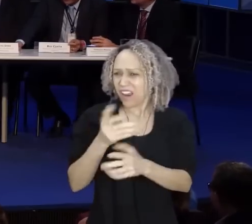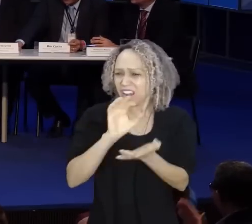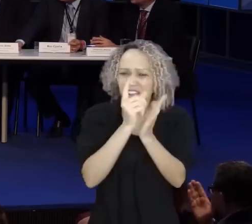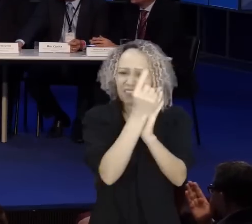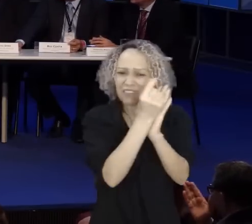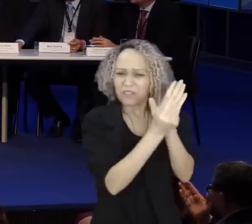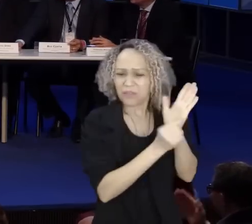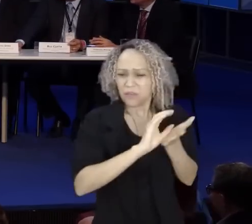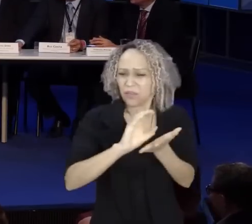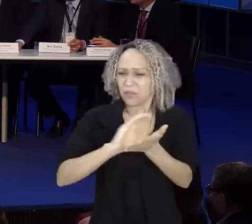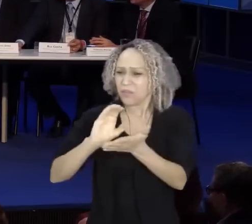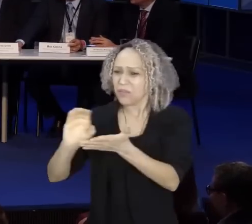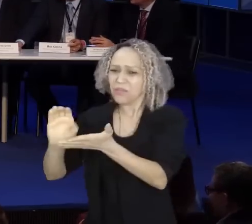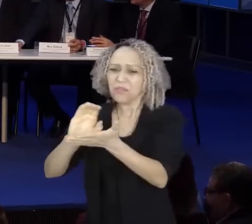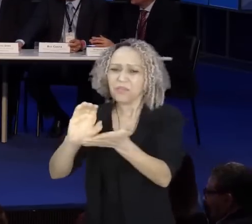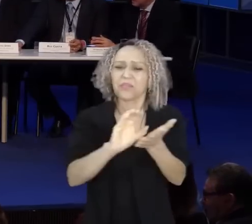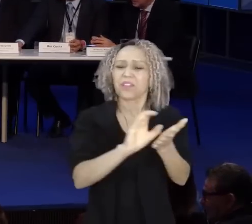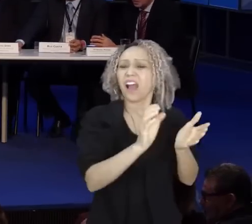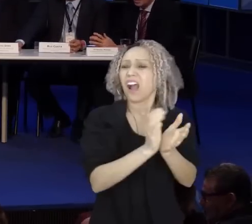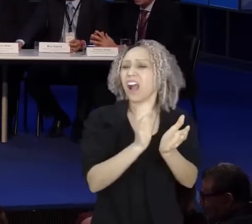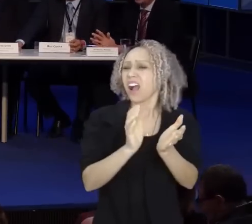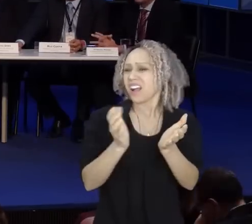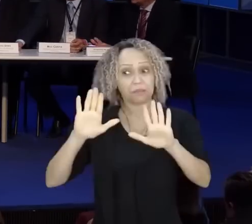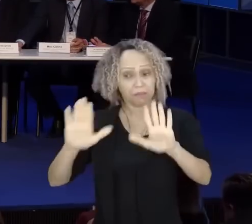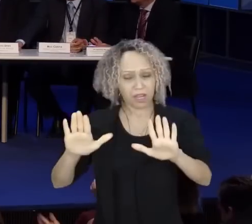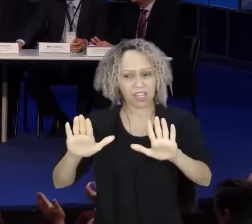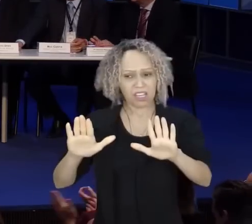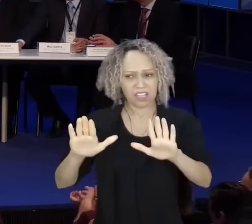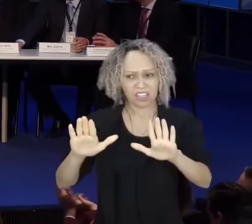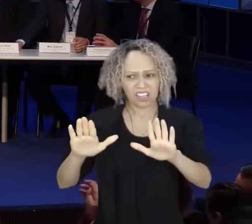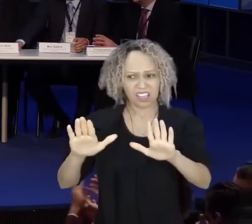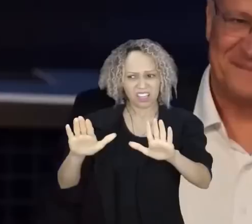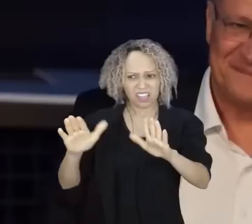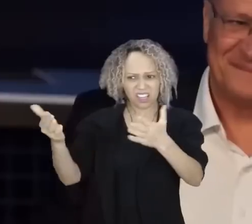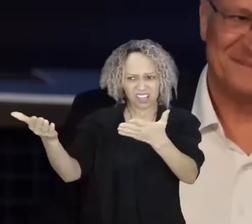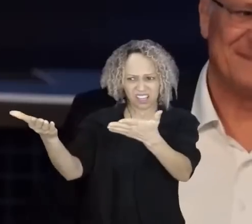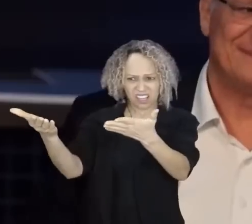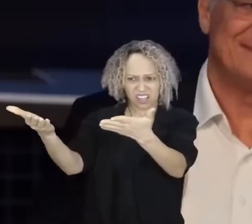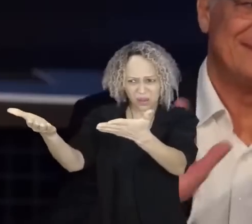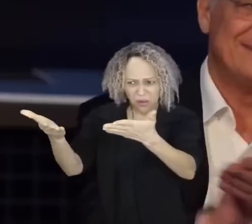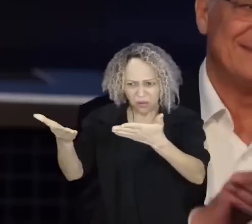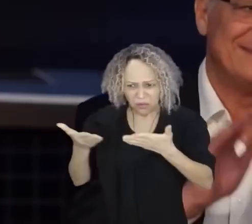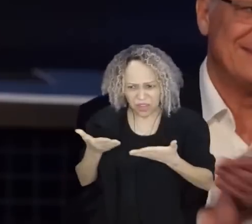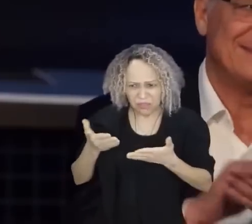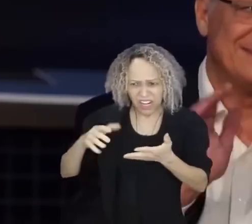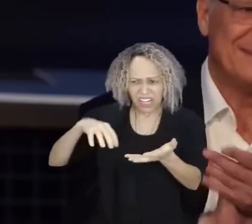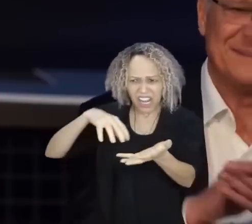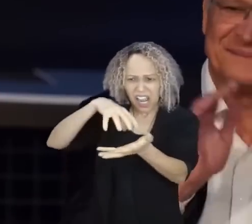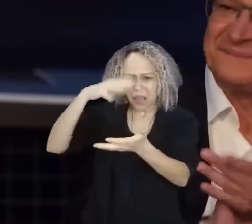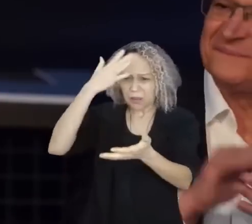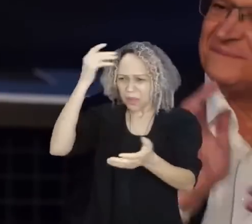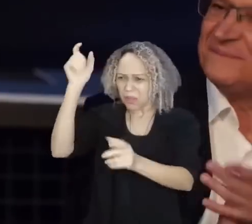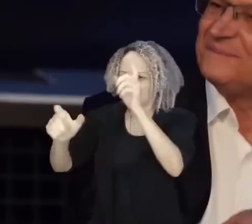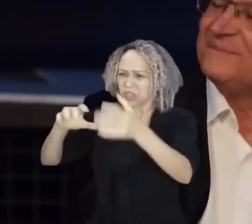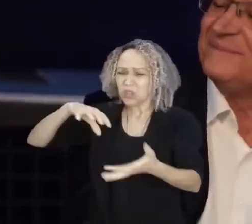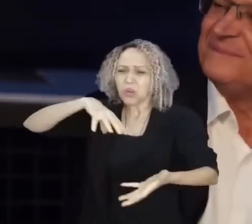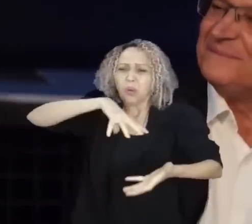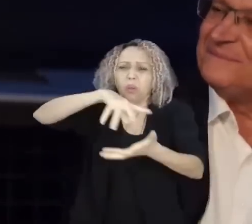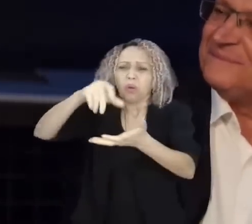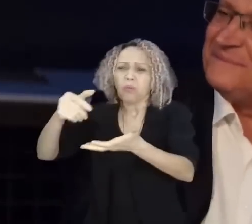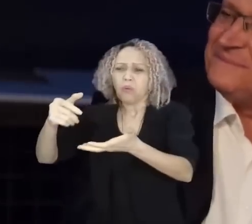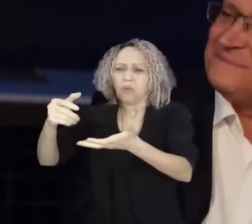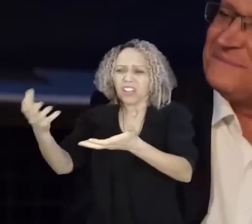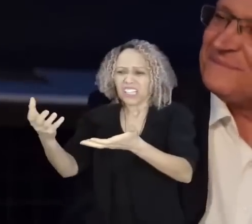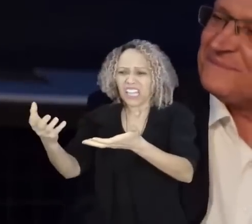médio empresário, para que esse país volte a gerar emprego. E o nosso país vai voltar a ser